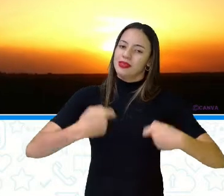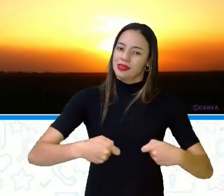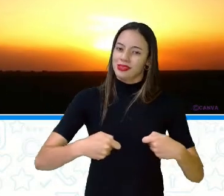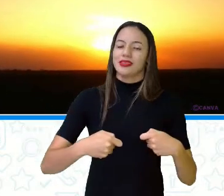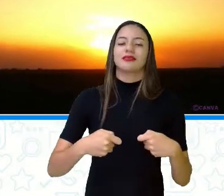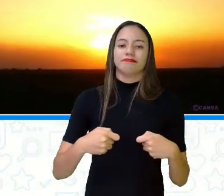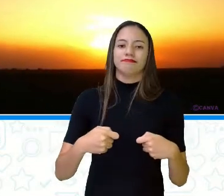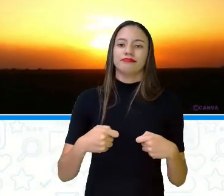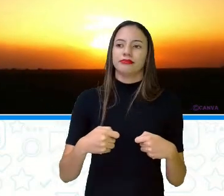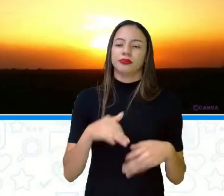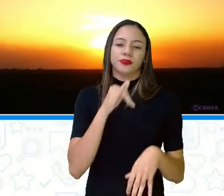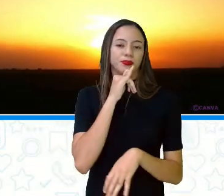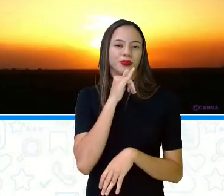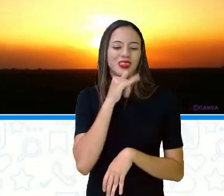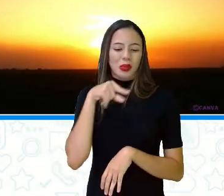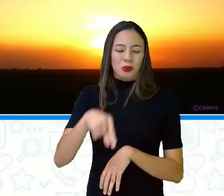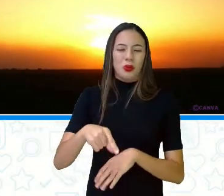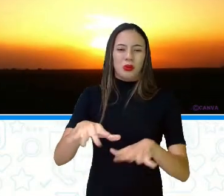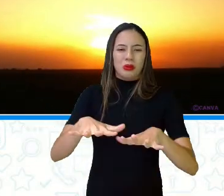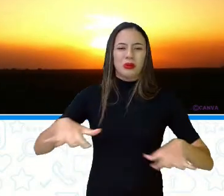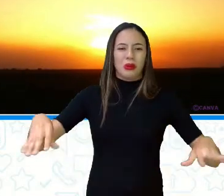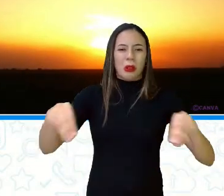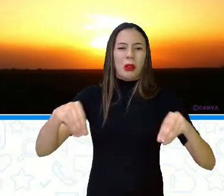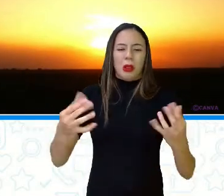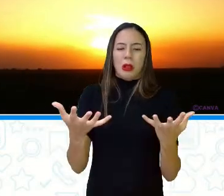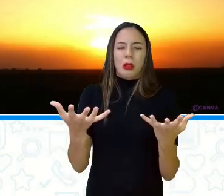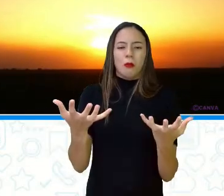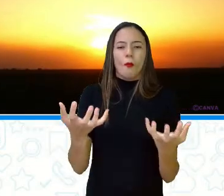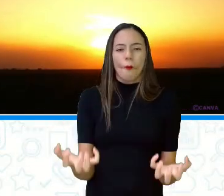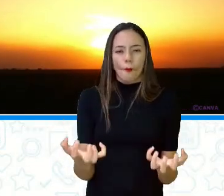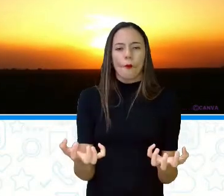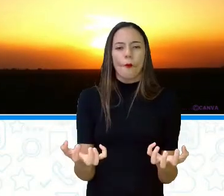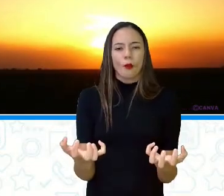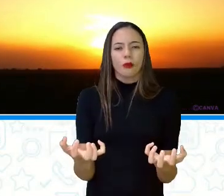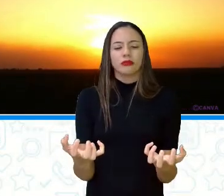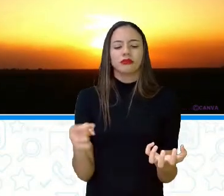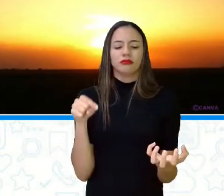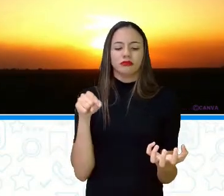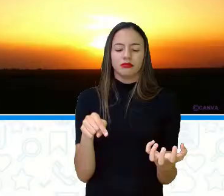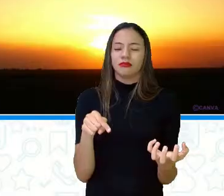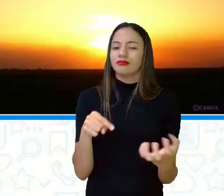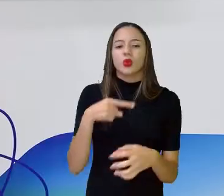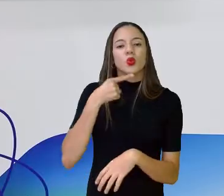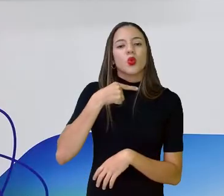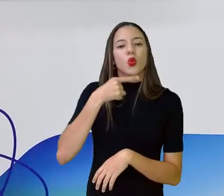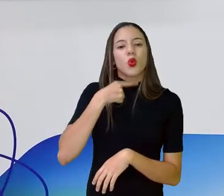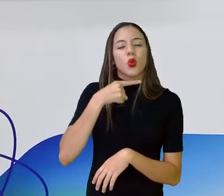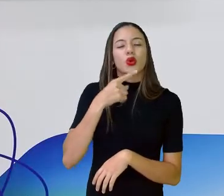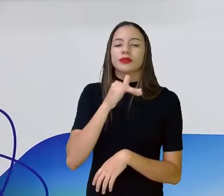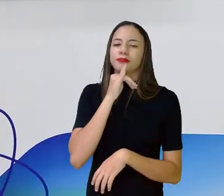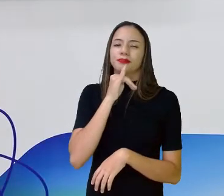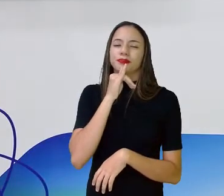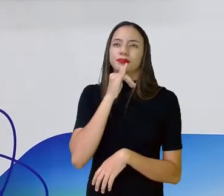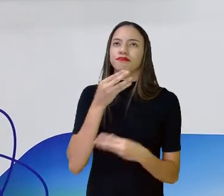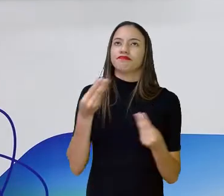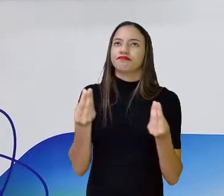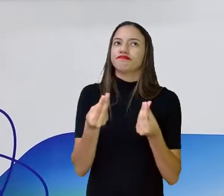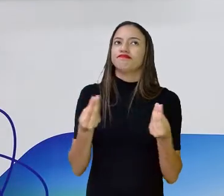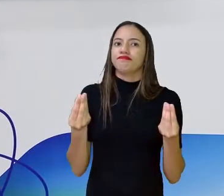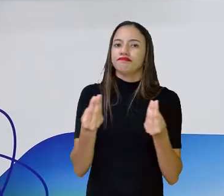circular. Quando ele está muito seco, quando ele está muito fechado, a gente não vai conseguir, por exemplo, ter,